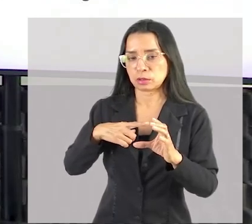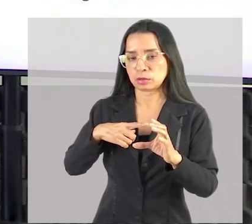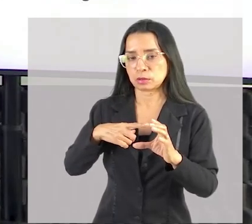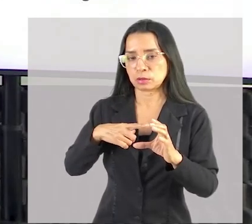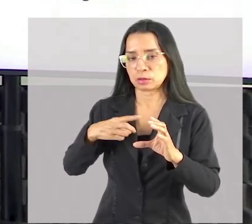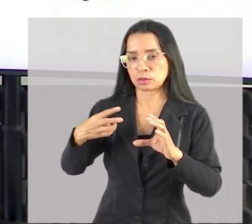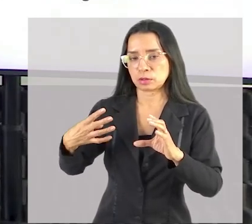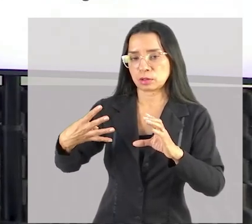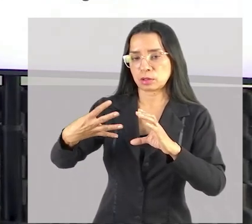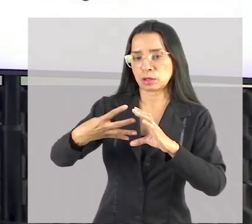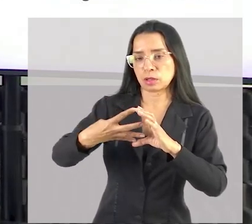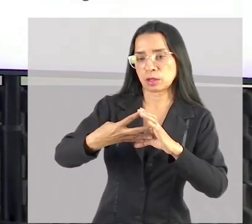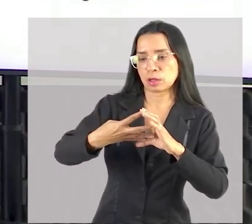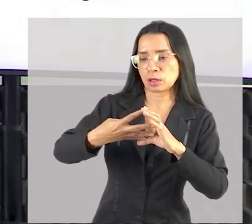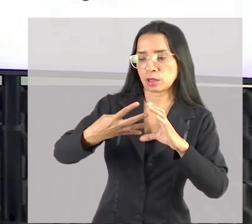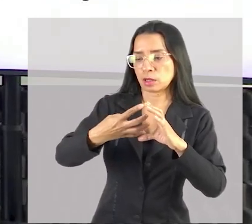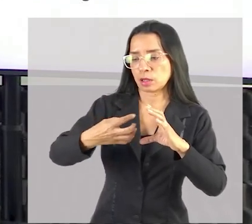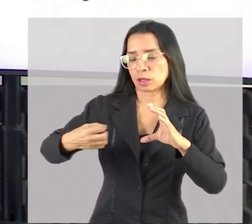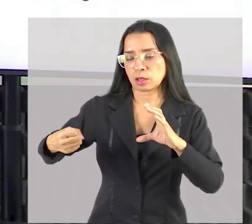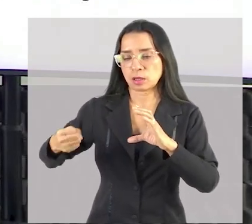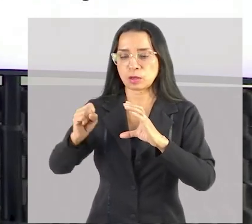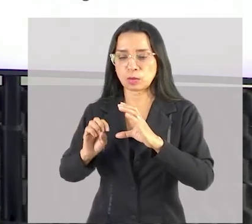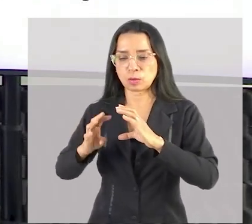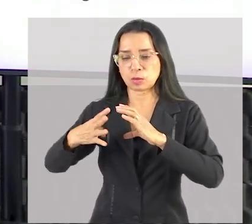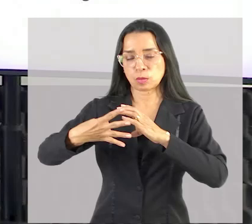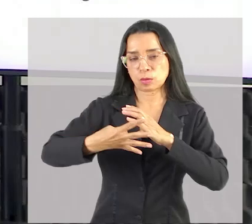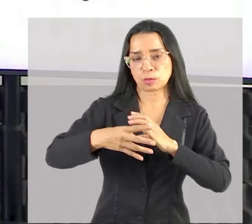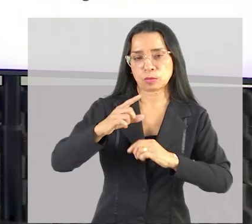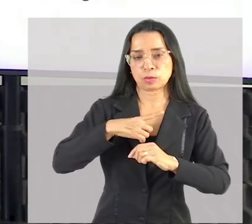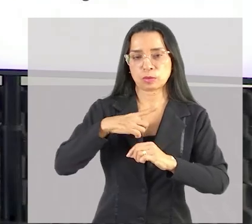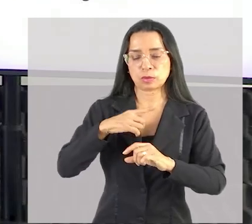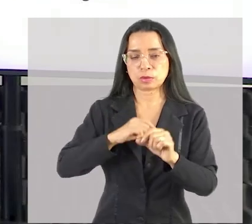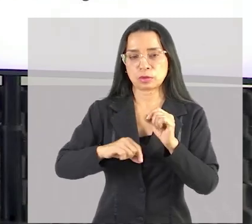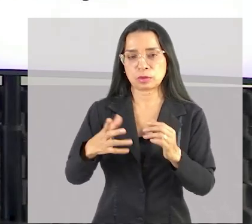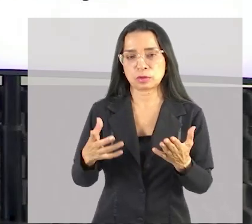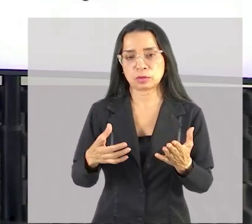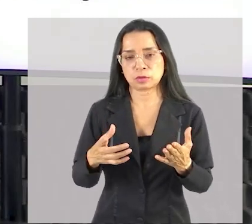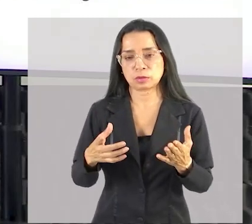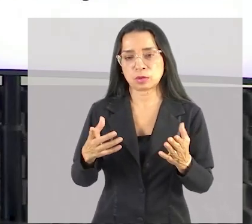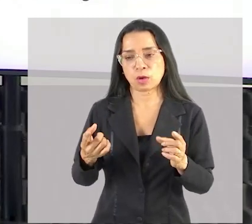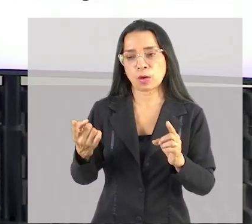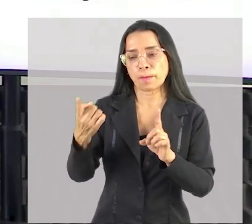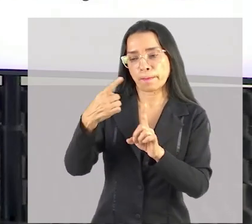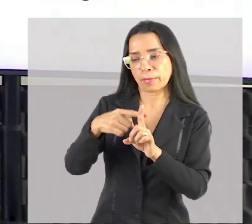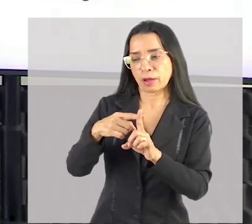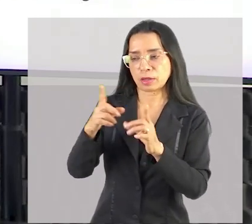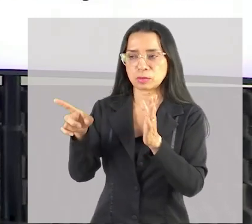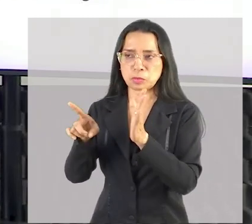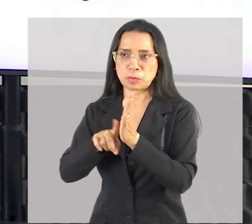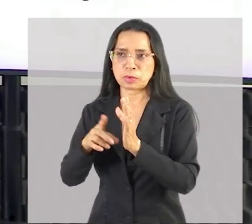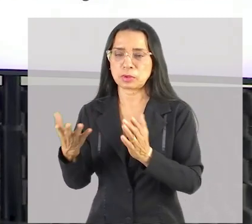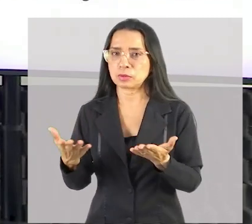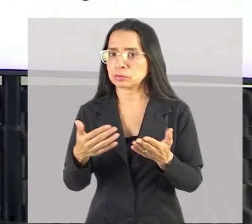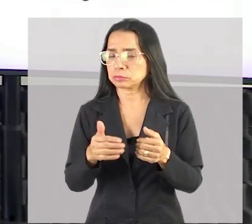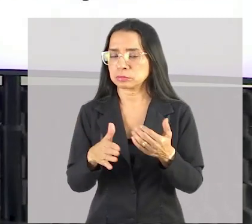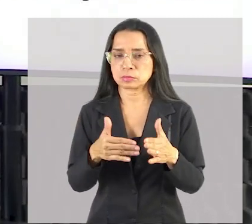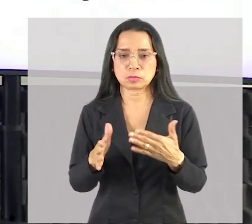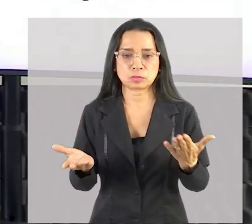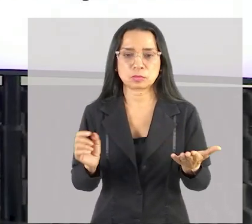Essa passagem pode ser do meio mais concentrado para o menos concentrado, ou do mais para o menos, tanto faz, do menos para o mais ou do mais para o